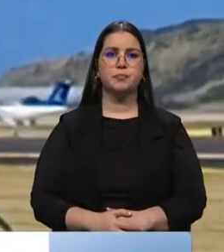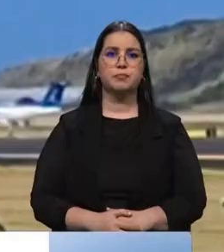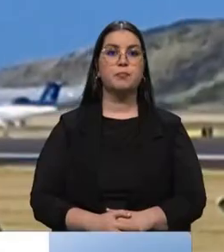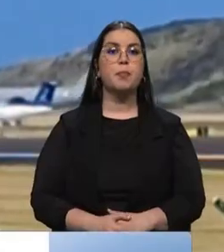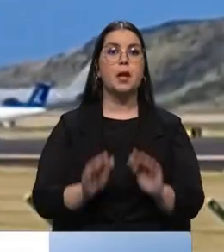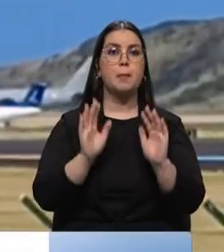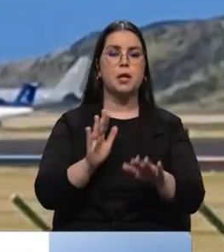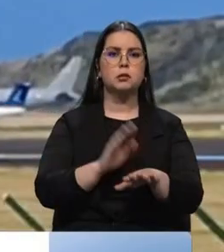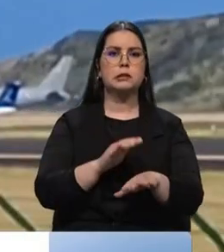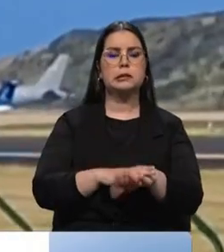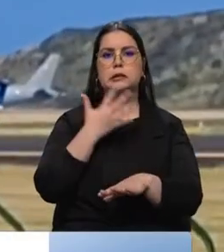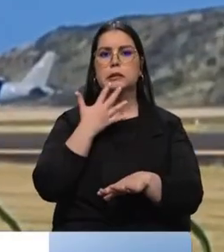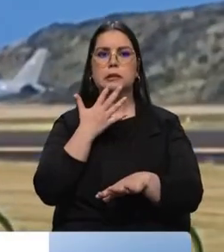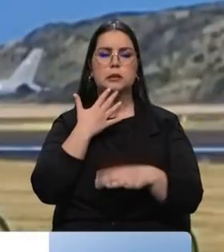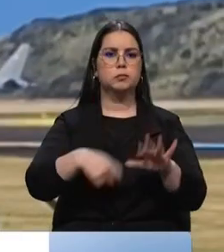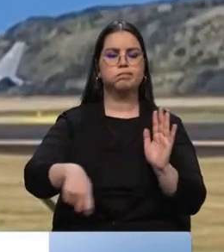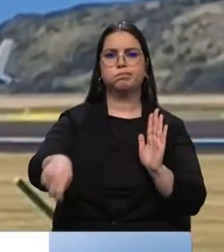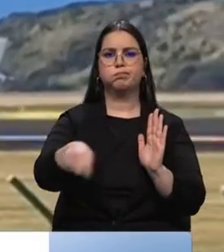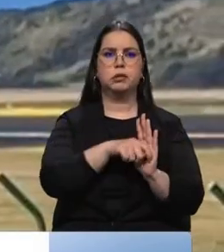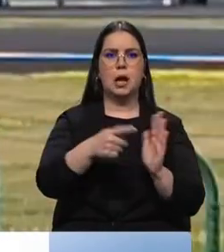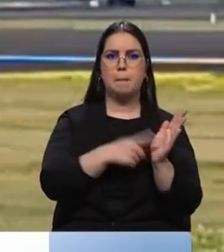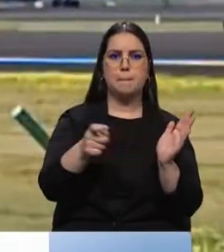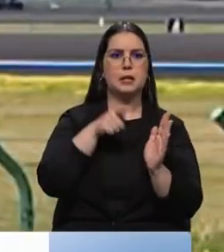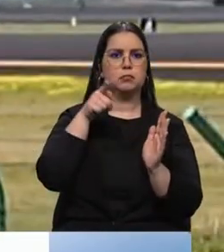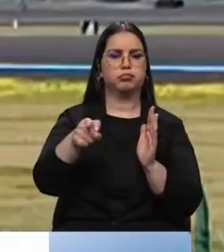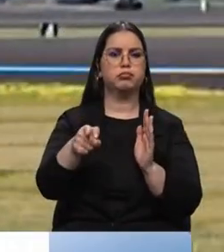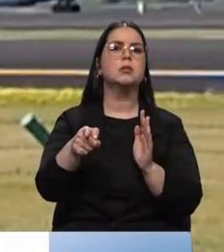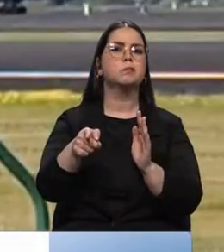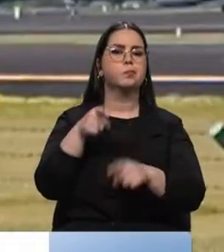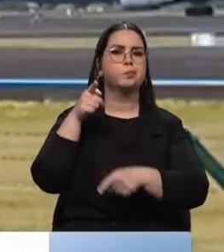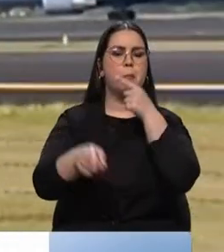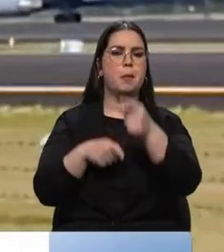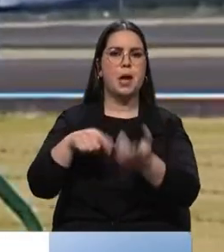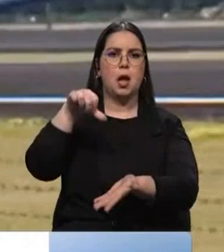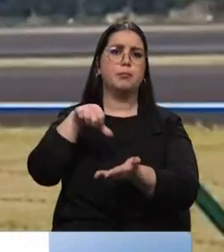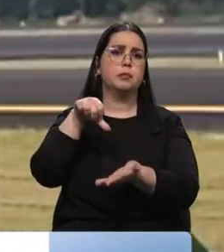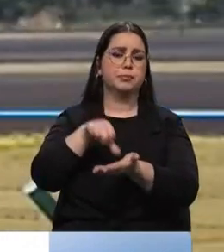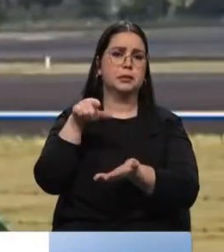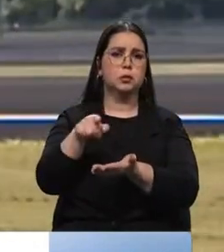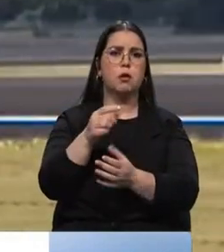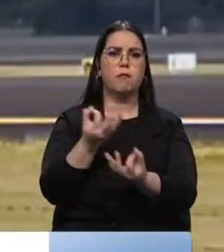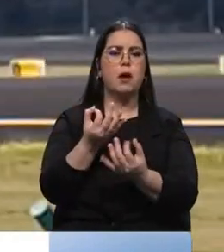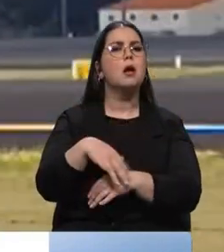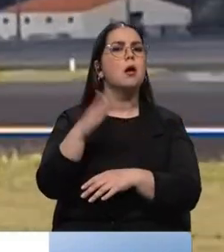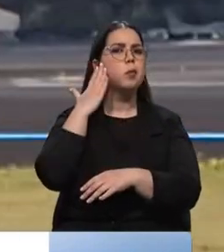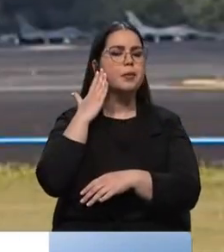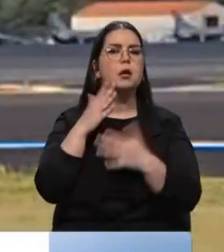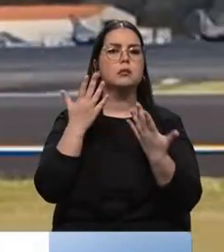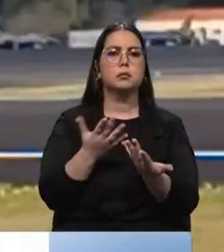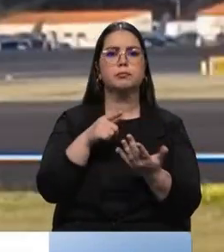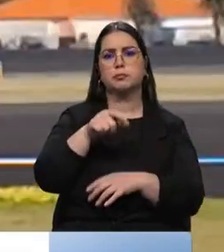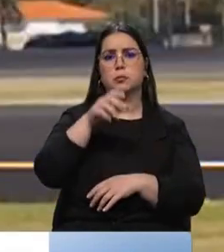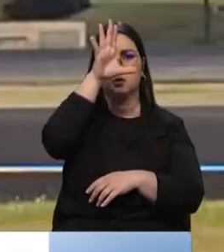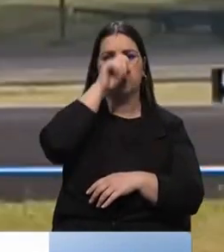Mas com a ameaça de um ataque dos Estados Unidos ao Irão no ar, o ministro dos Negócios Estrangeiros assume que tem havido um maior movimento